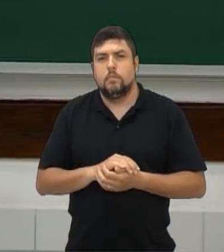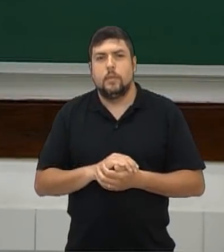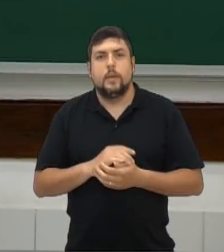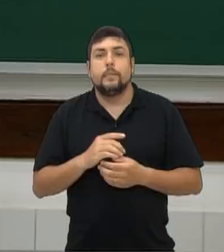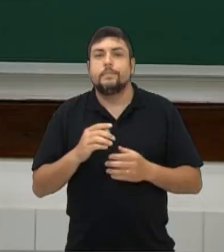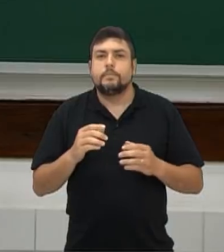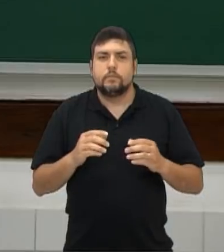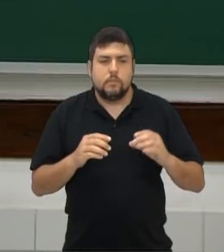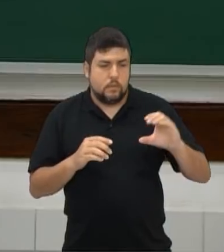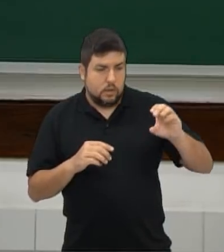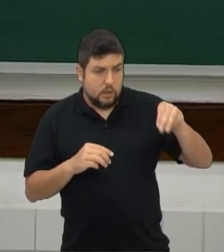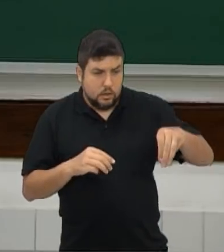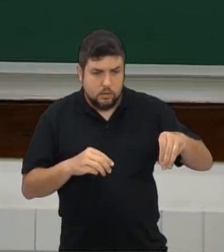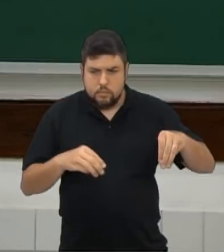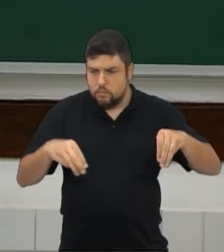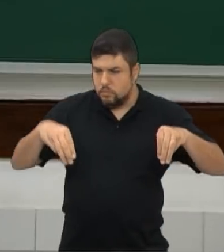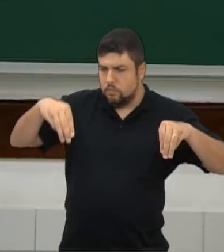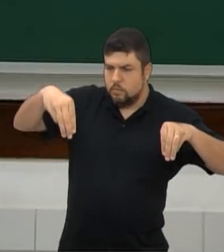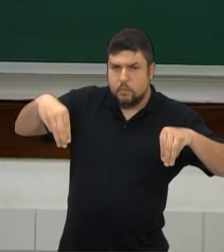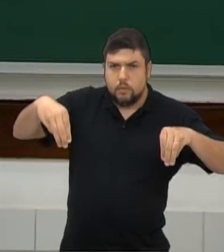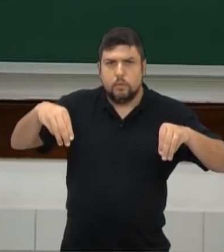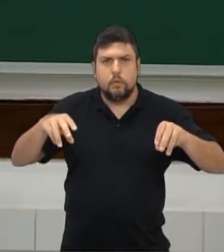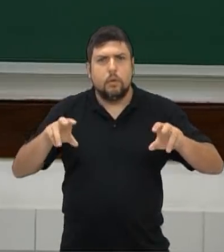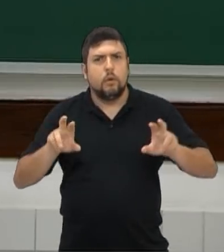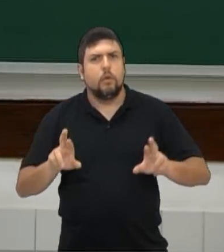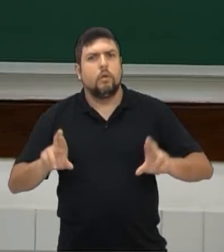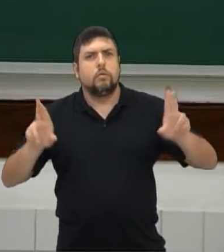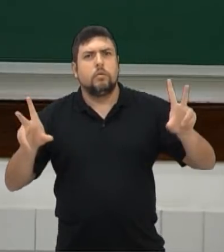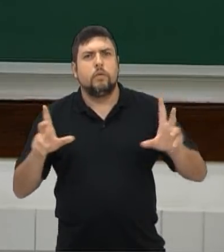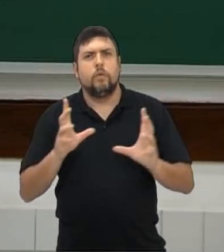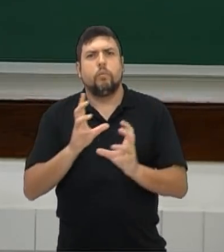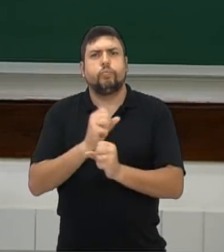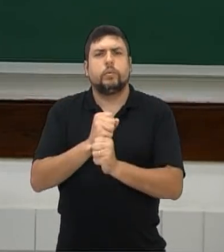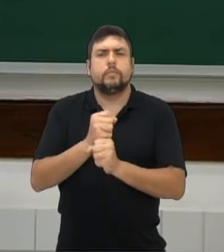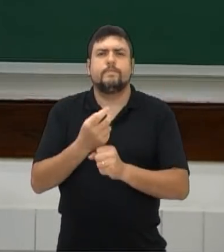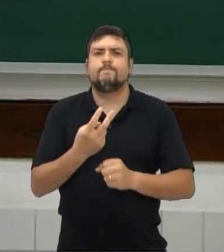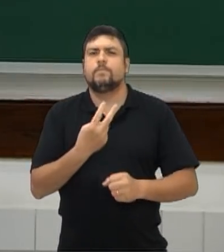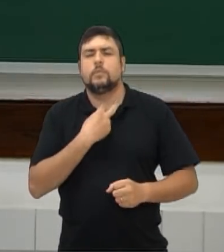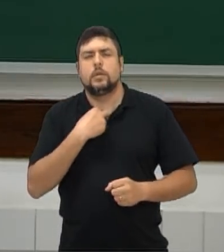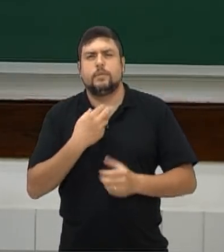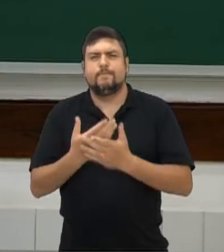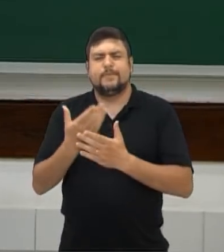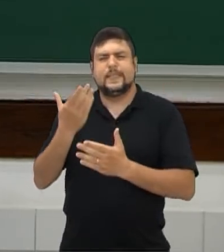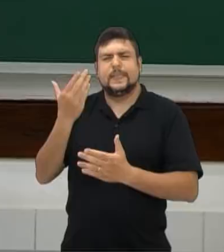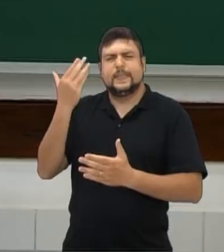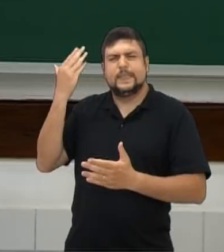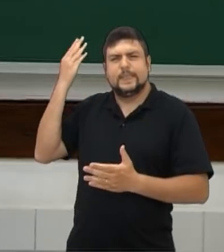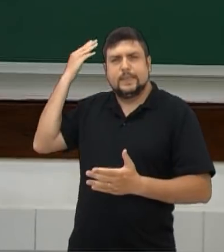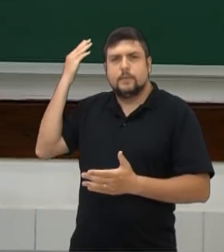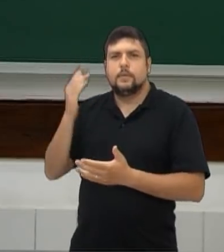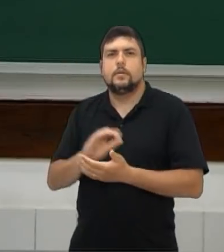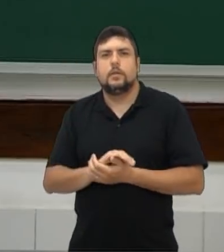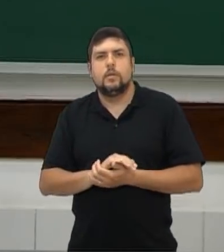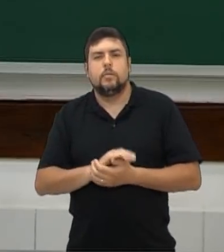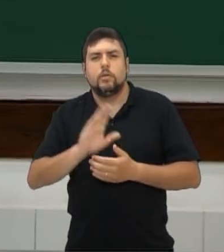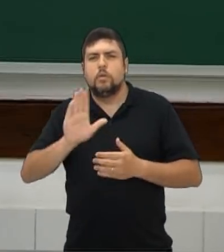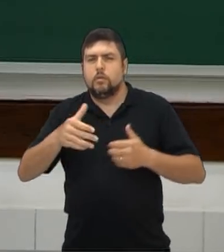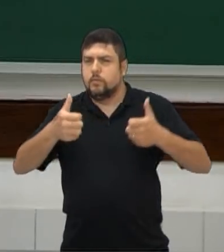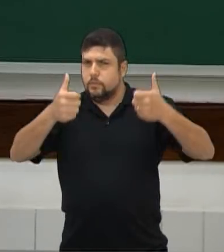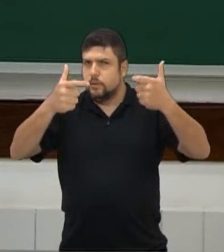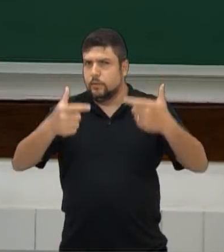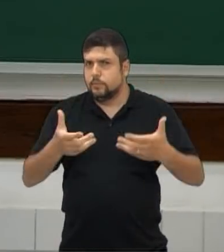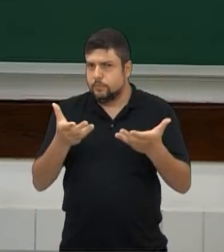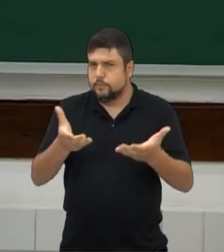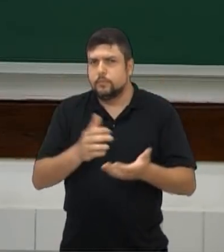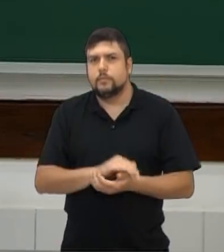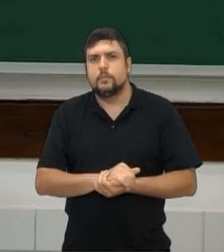pensar com unidades de medidas diferentes. Lembram disso? Lá na aula, lá no passado, certo? A gente já conversou sobre